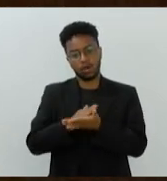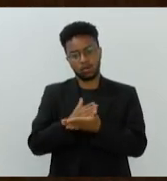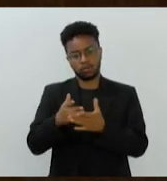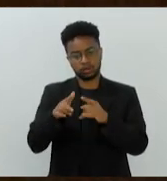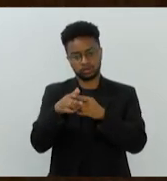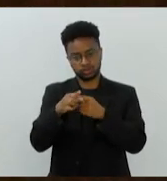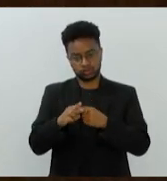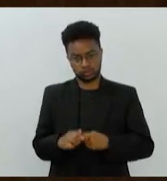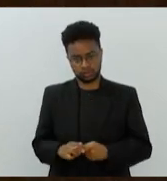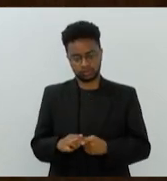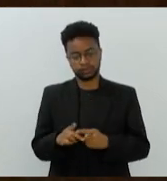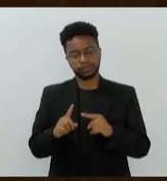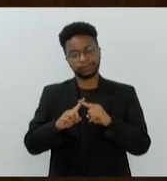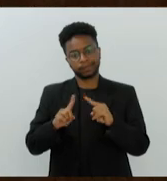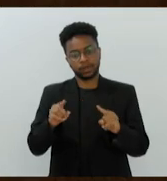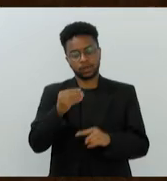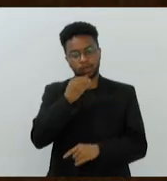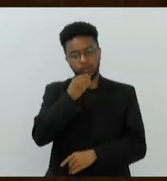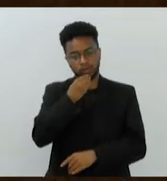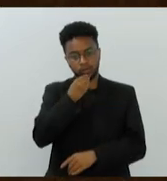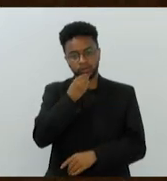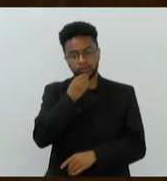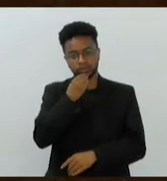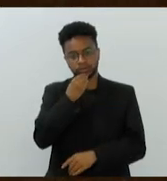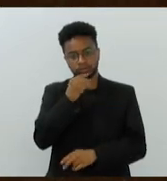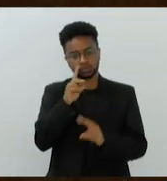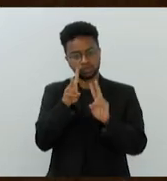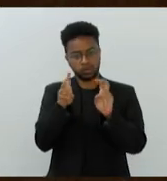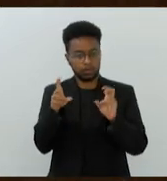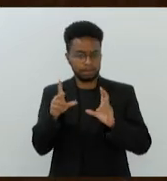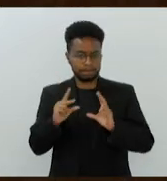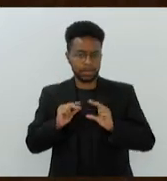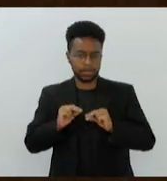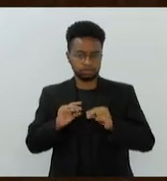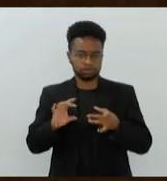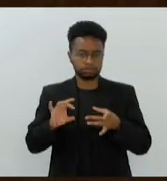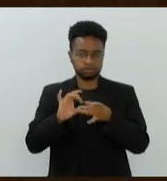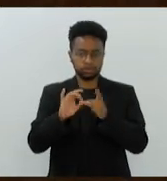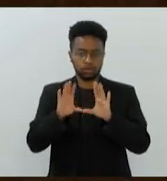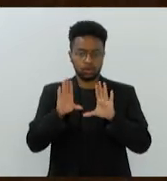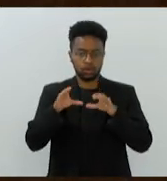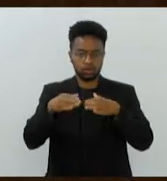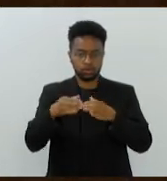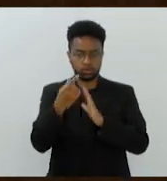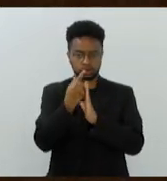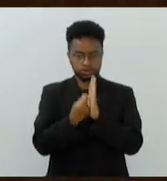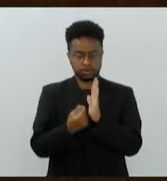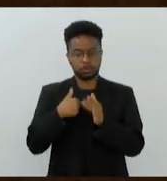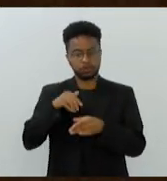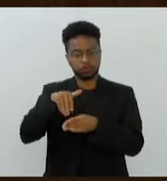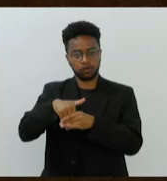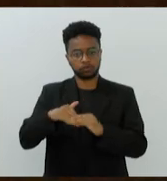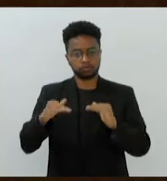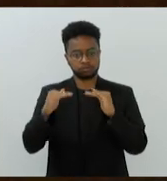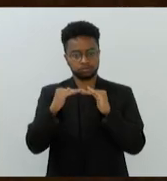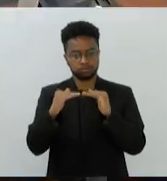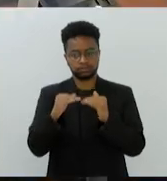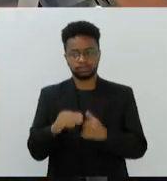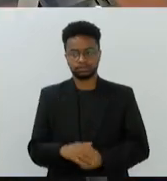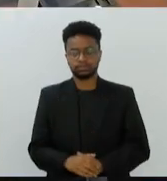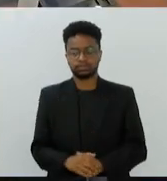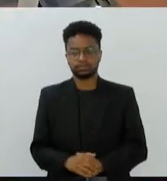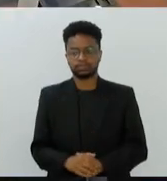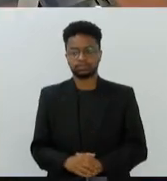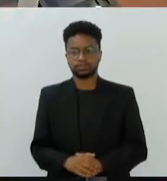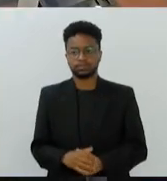correções, mas evidentemente que no mérito, pela Comissão de Orçamento, eu voto favorável.